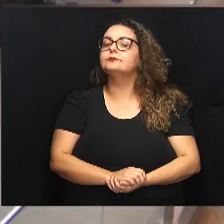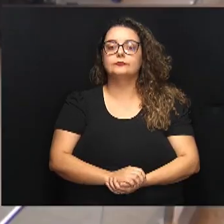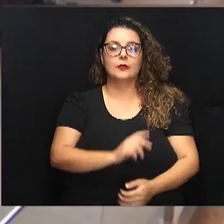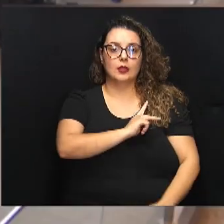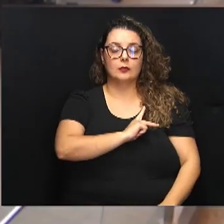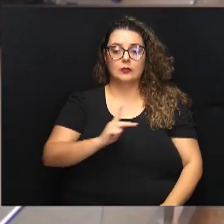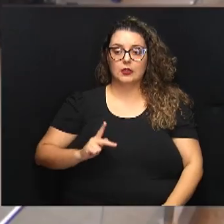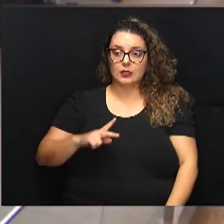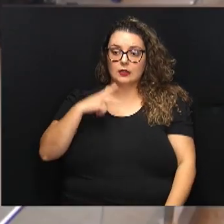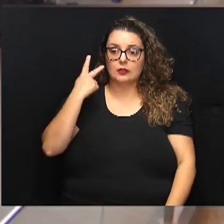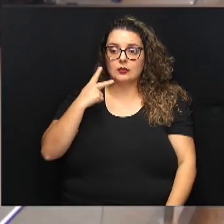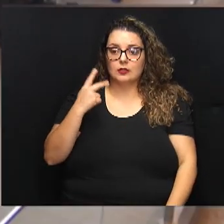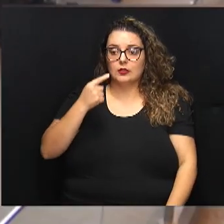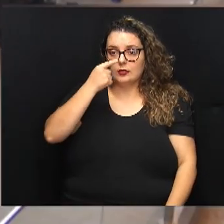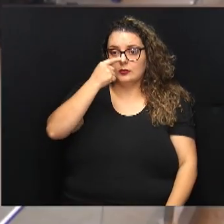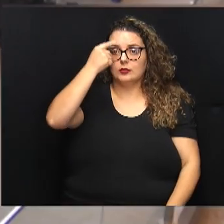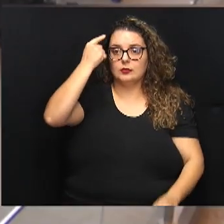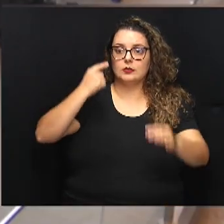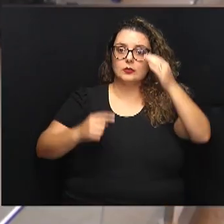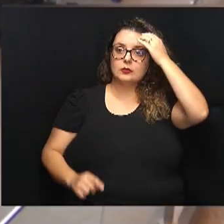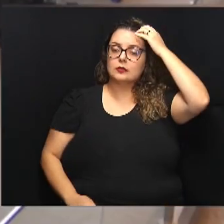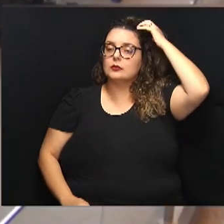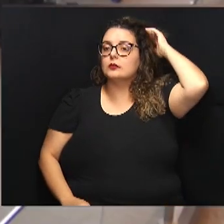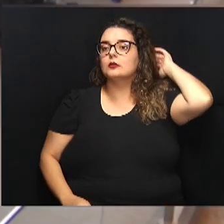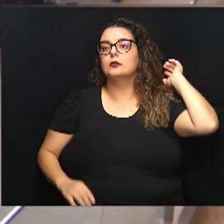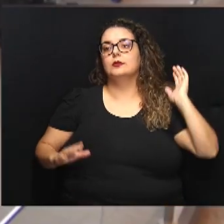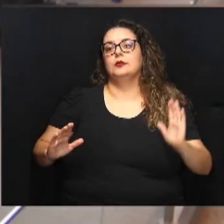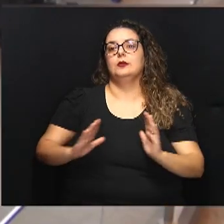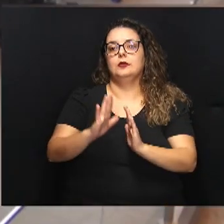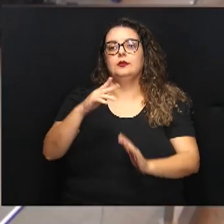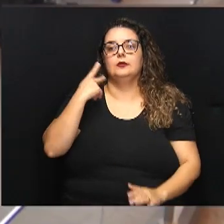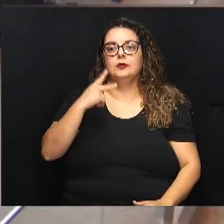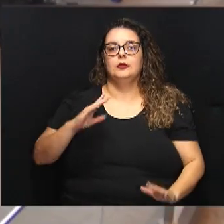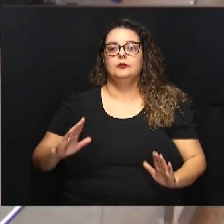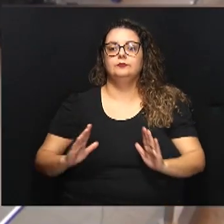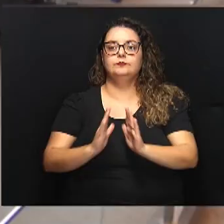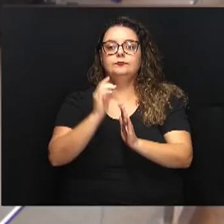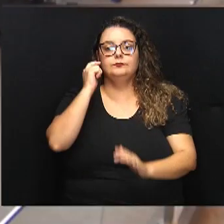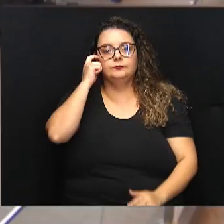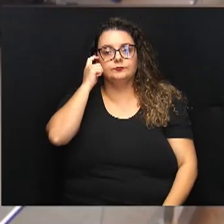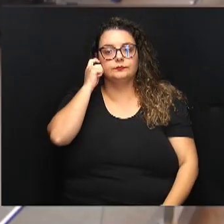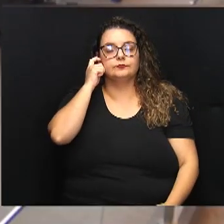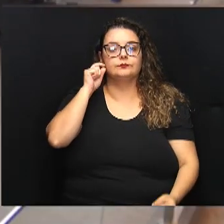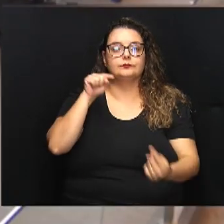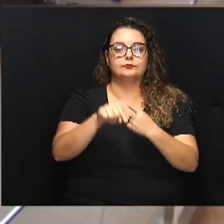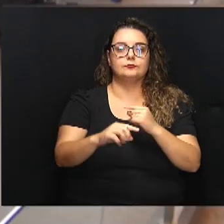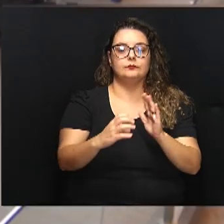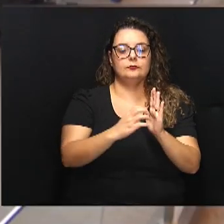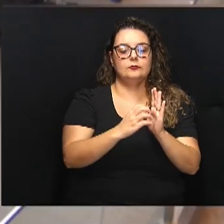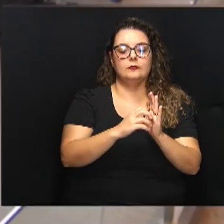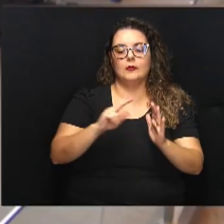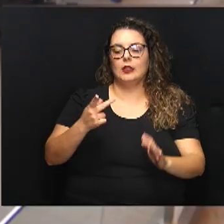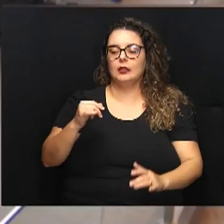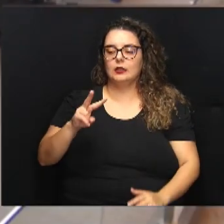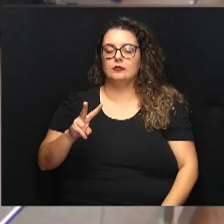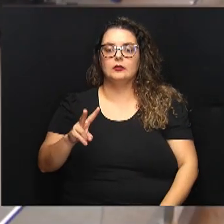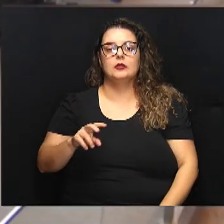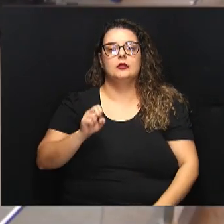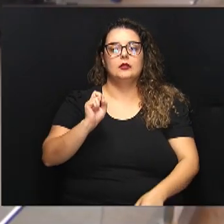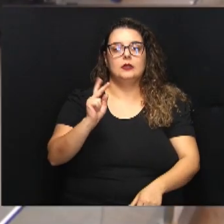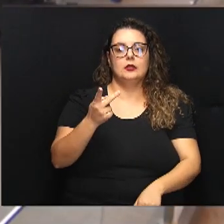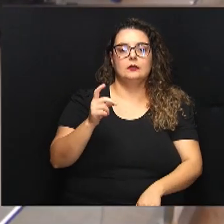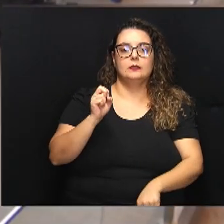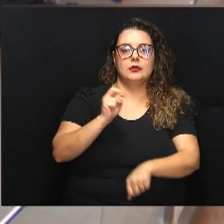Presidida pela vereadora Paola Miguel, a Frente Parlamentar de Enfrentamento ao HIV, AIDS, hepatites virais e